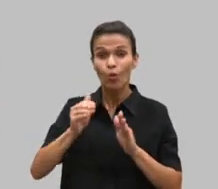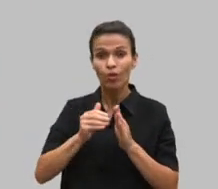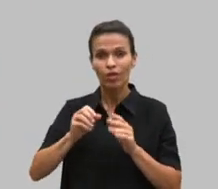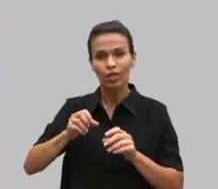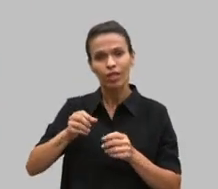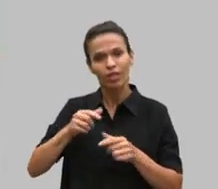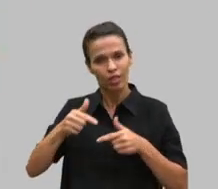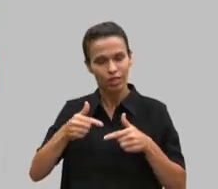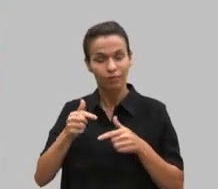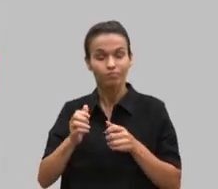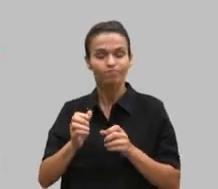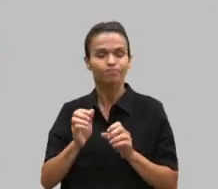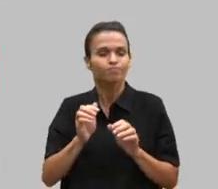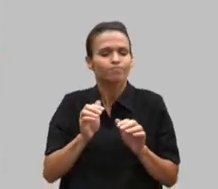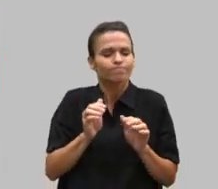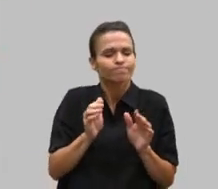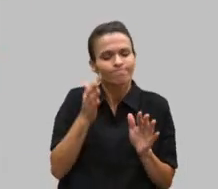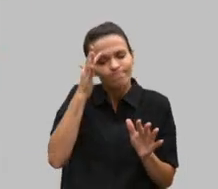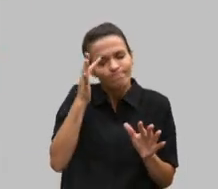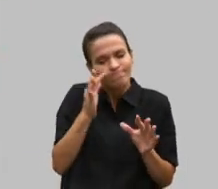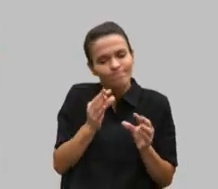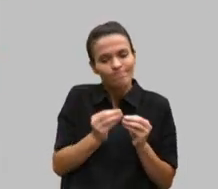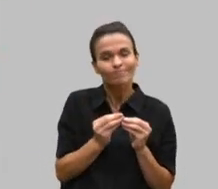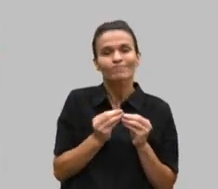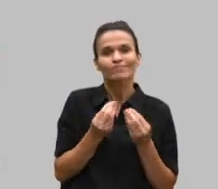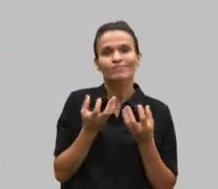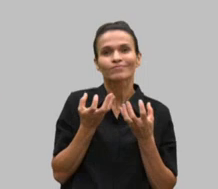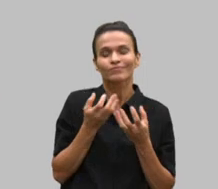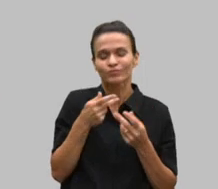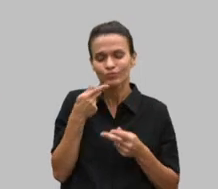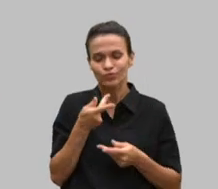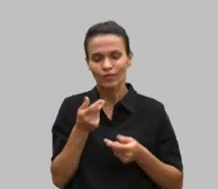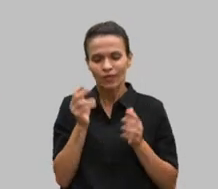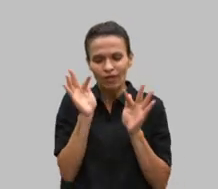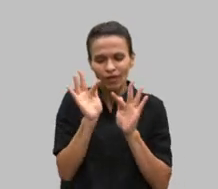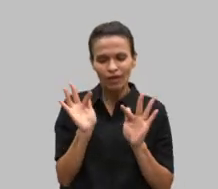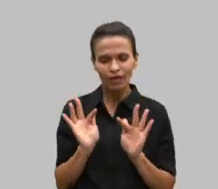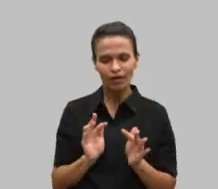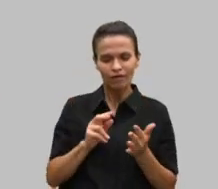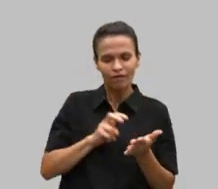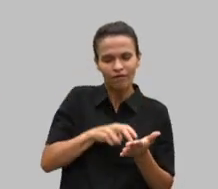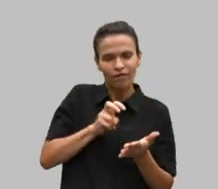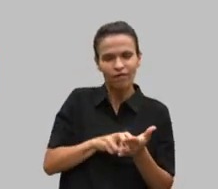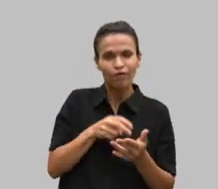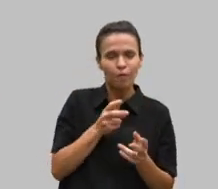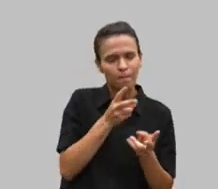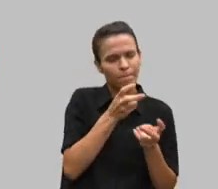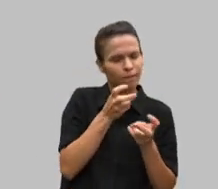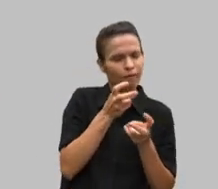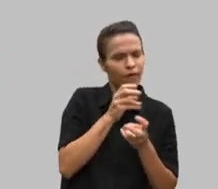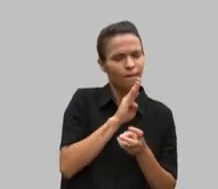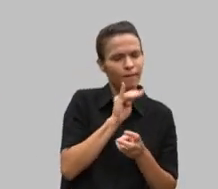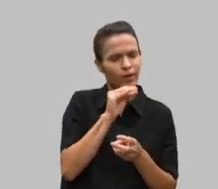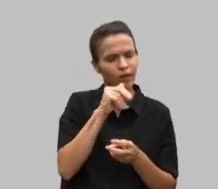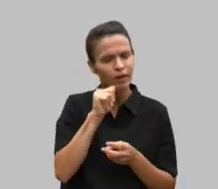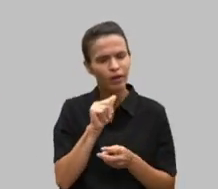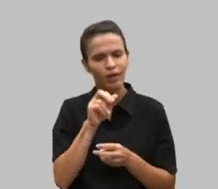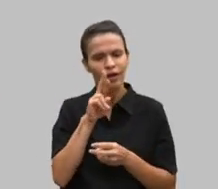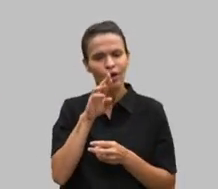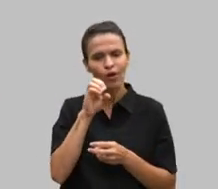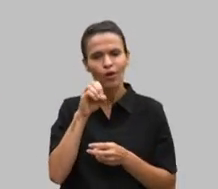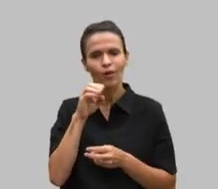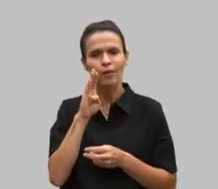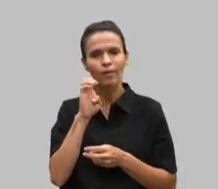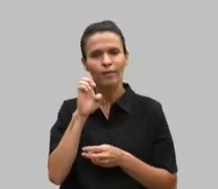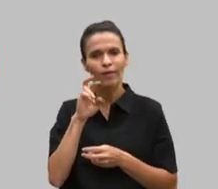dizer da minha felicidade de verdade de ver Bia Lohana Roberto Rodrigo e todos aqui que estão na mesa